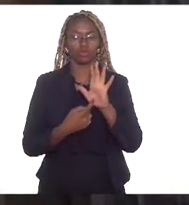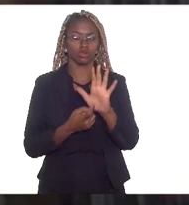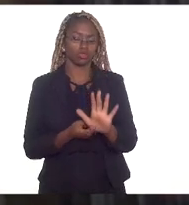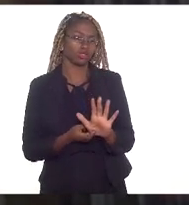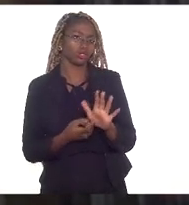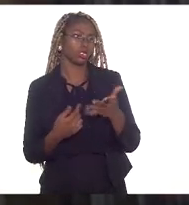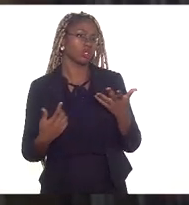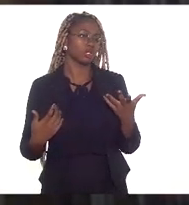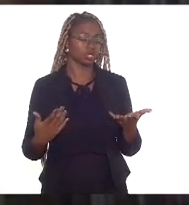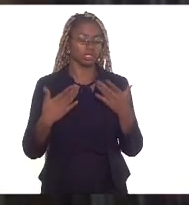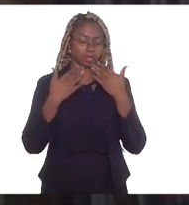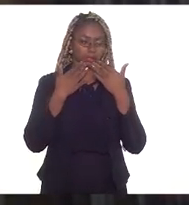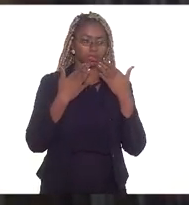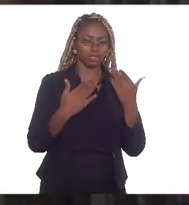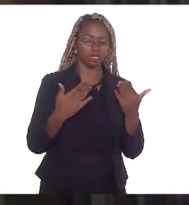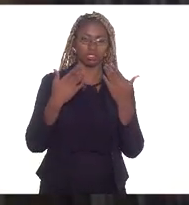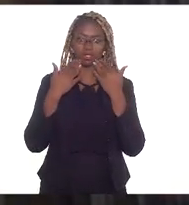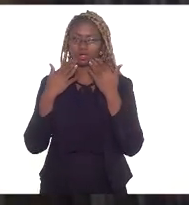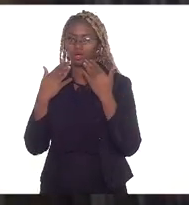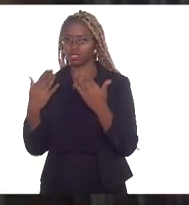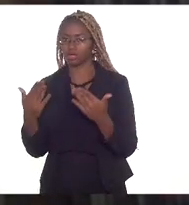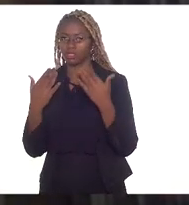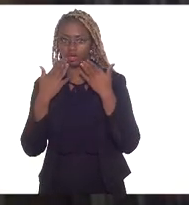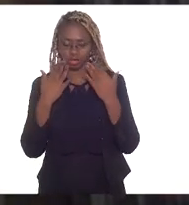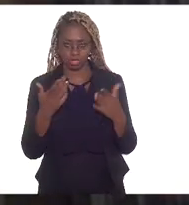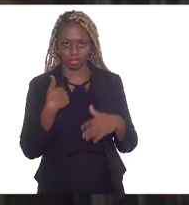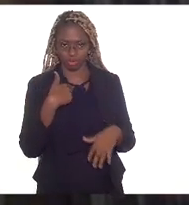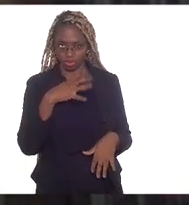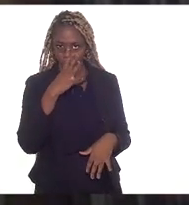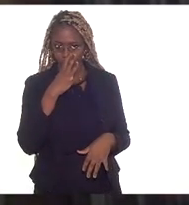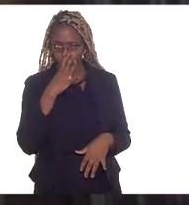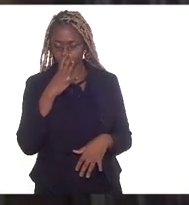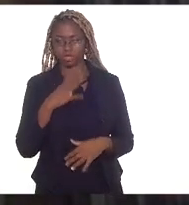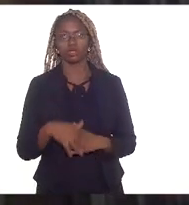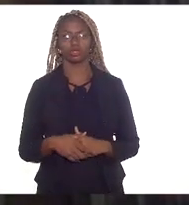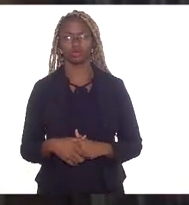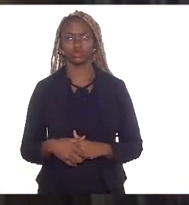menos nas apresentações que eu assisti,